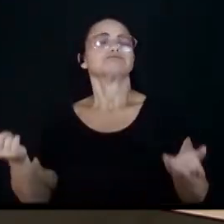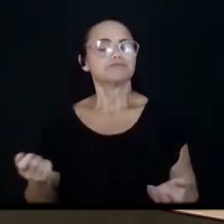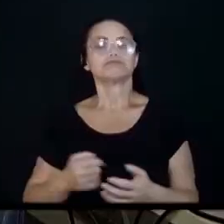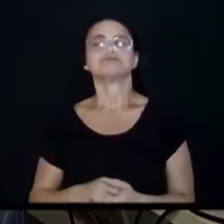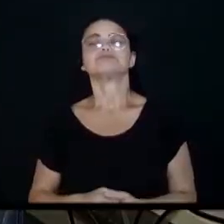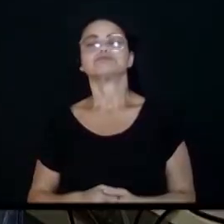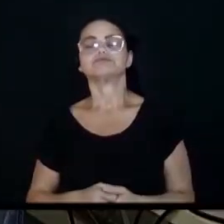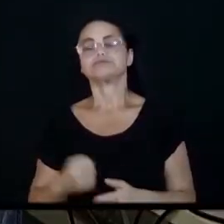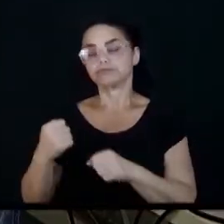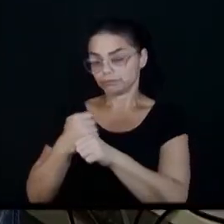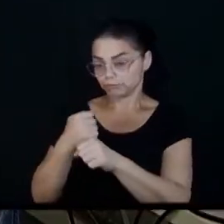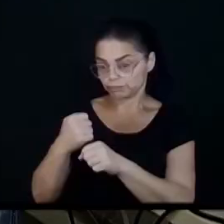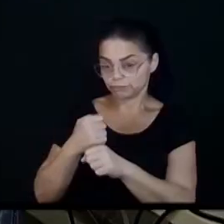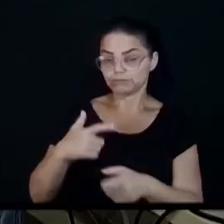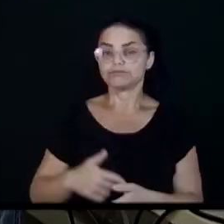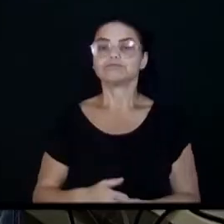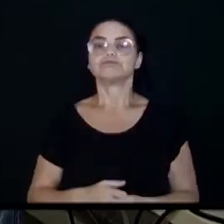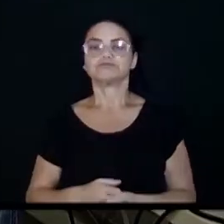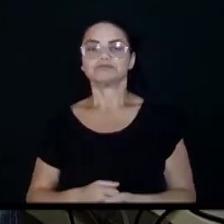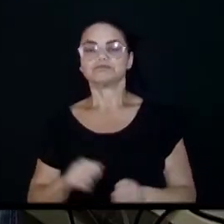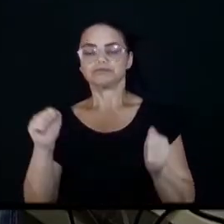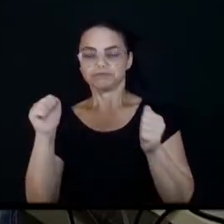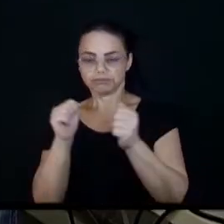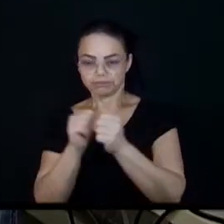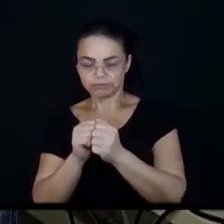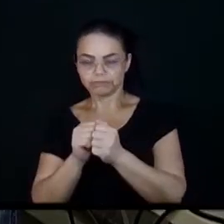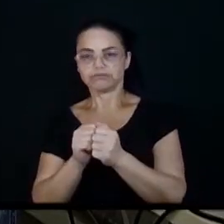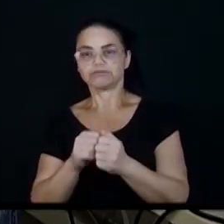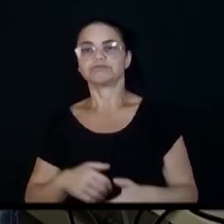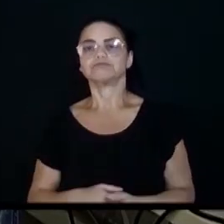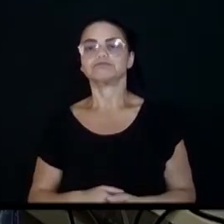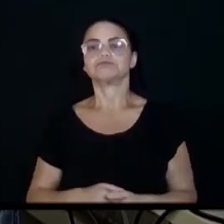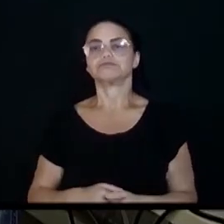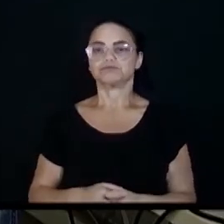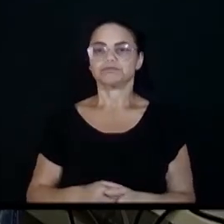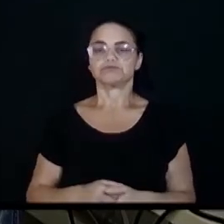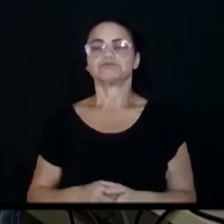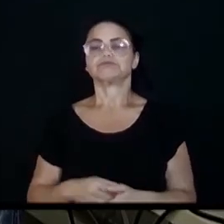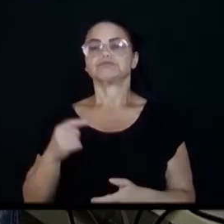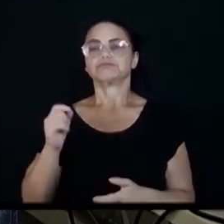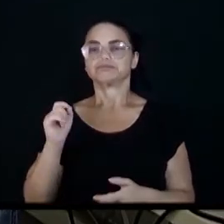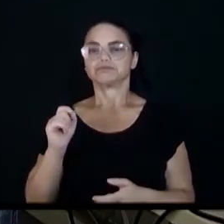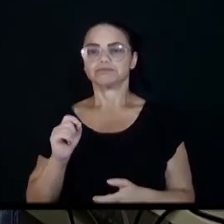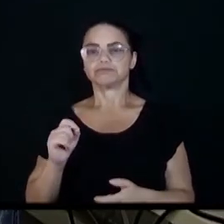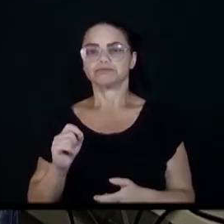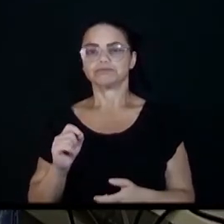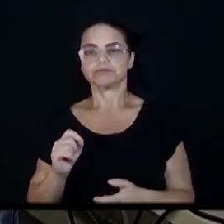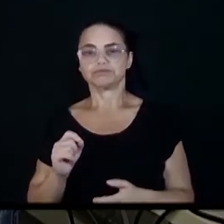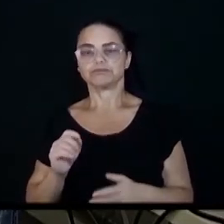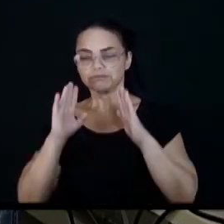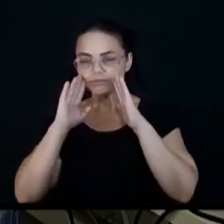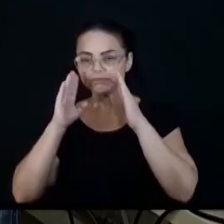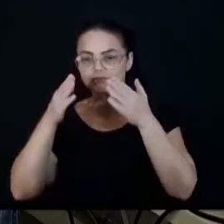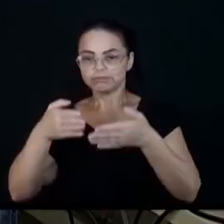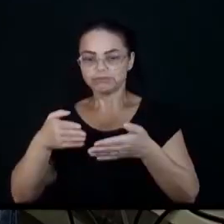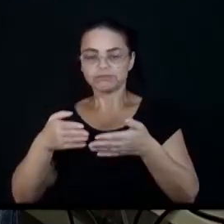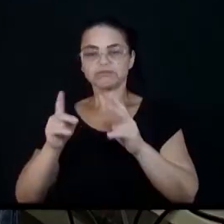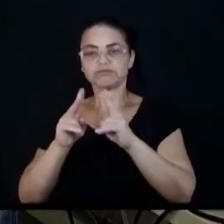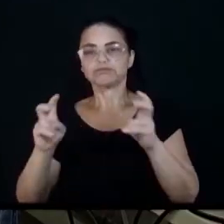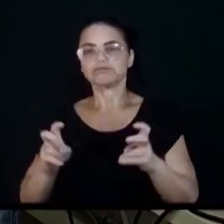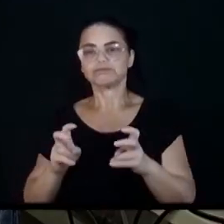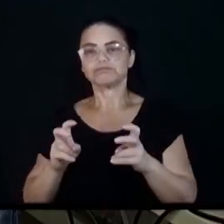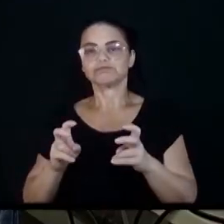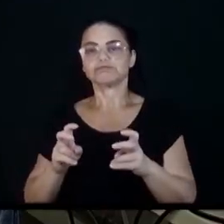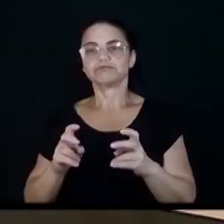a gente a partir, né, disso, pegou um foco no tema do protagonismo.